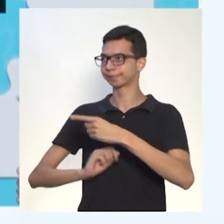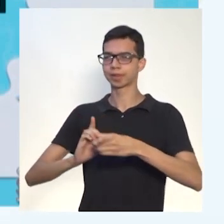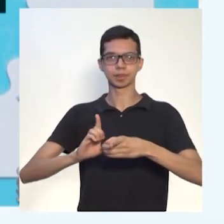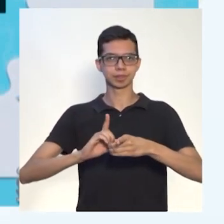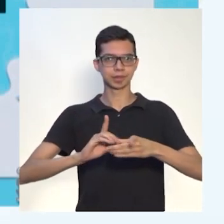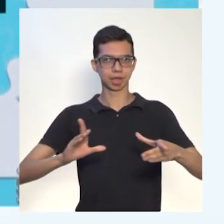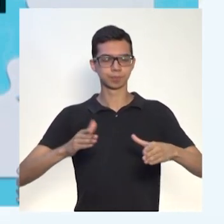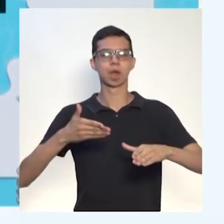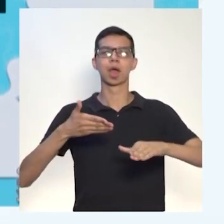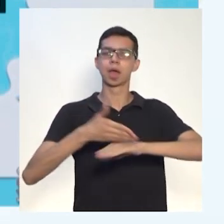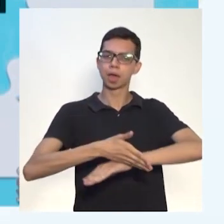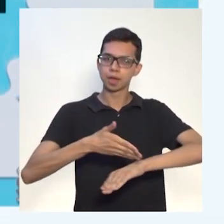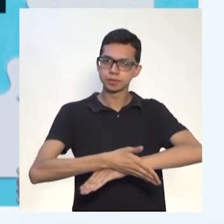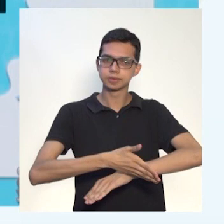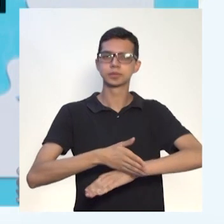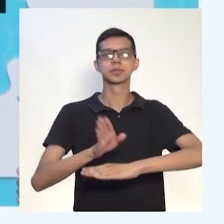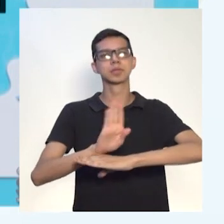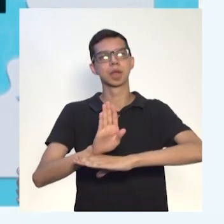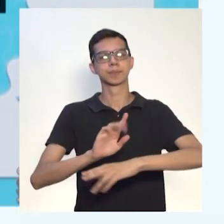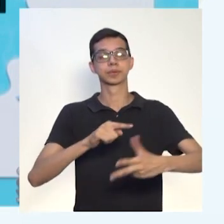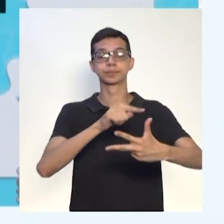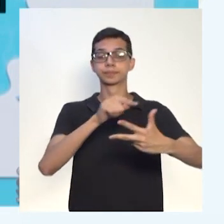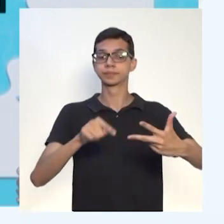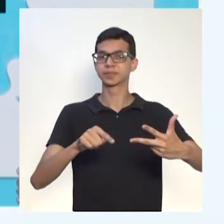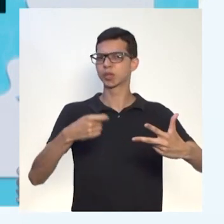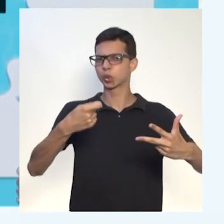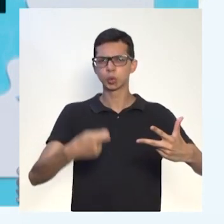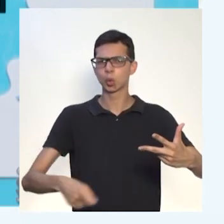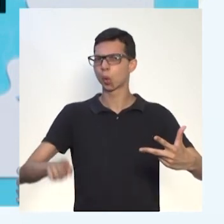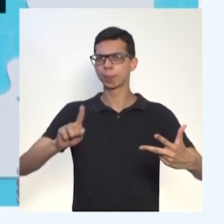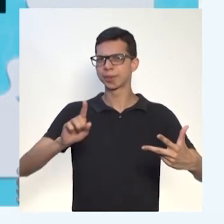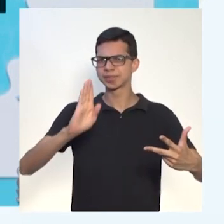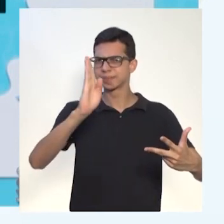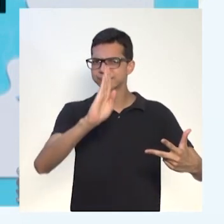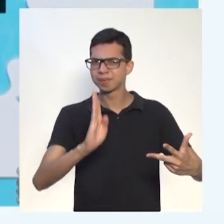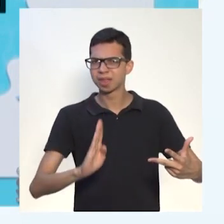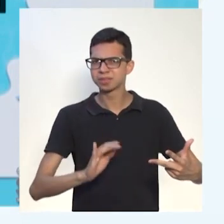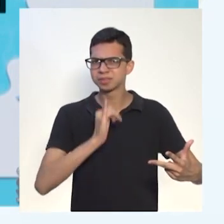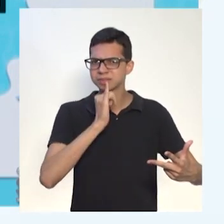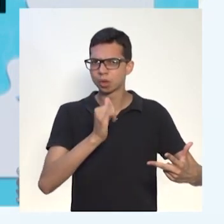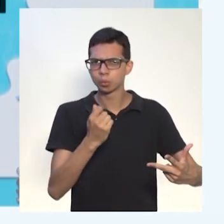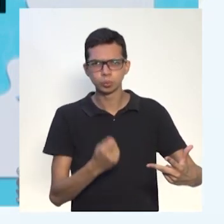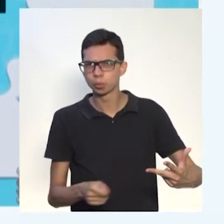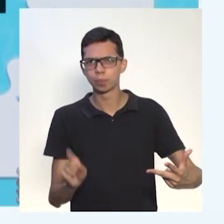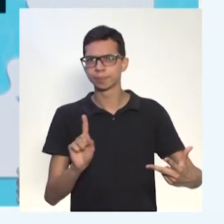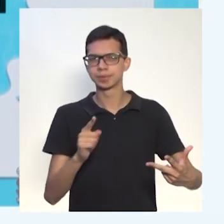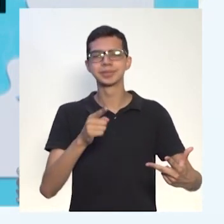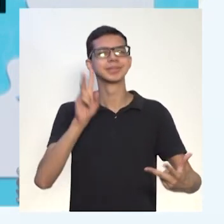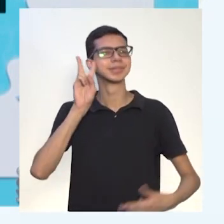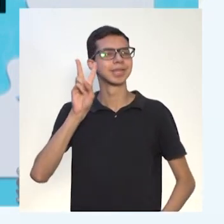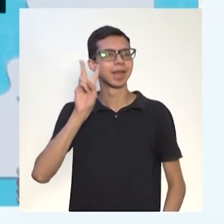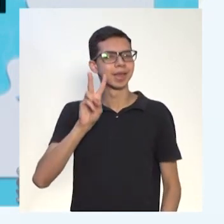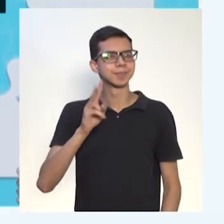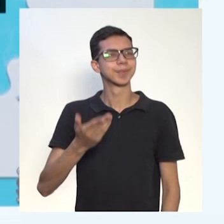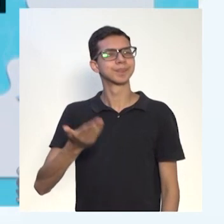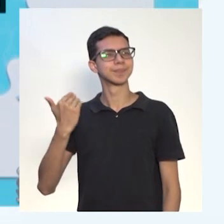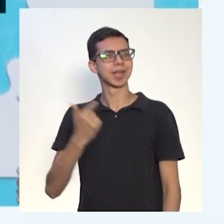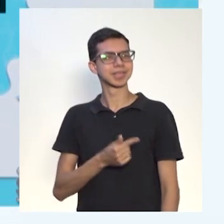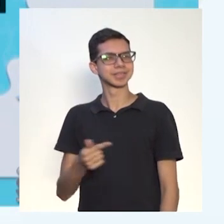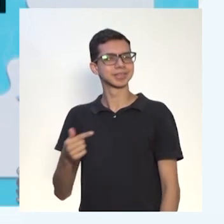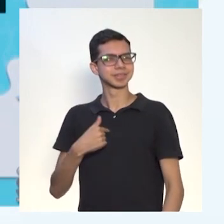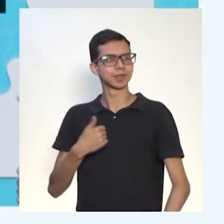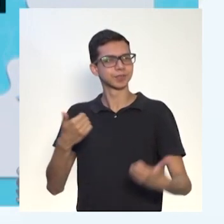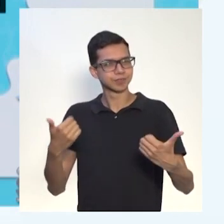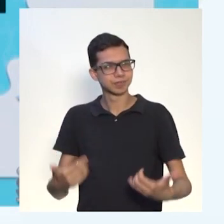acesso, cinema. Ô Felps, mas eu não preciso falar Brasil? Lembra que eu disse na semana passada? Todos os problemas que aparecem